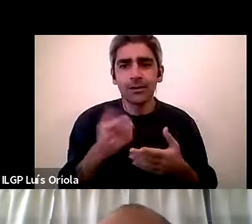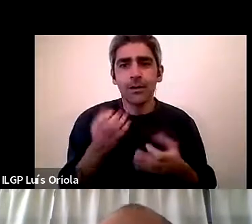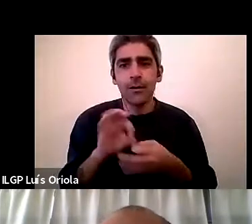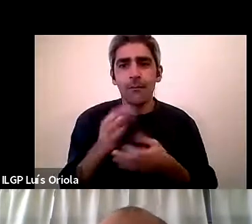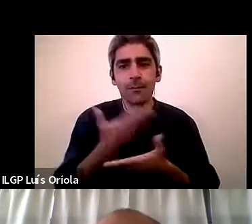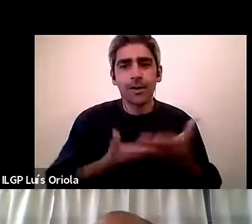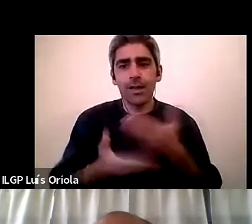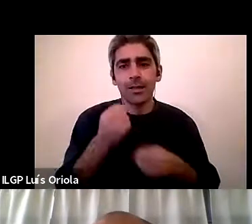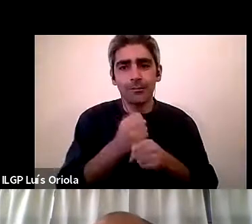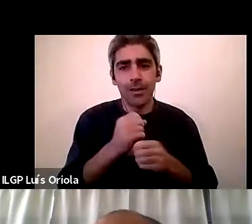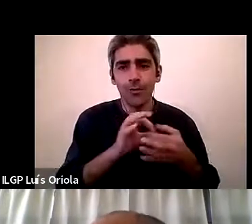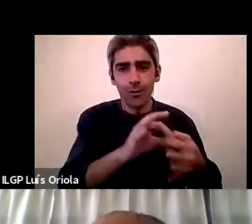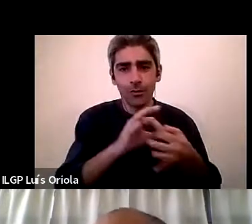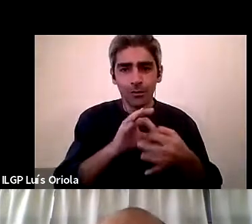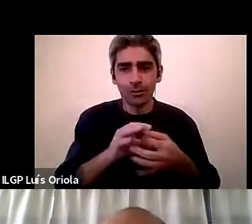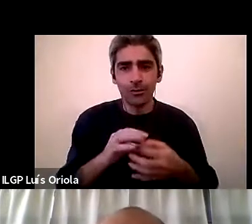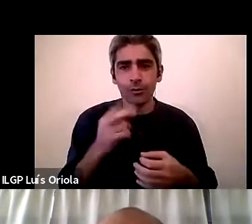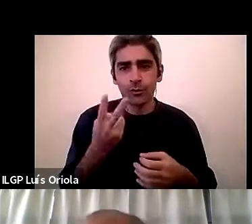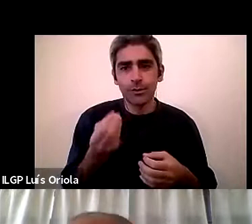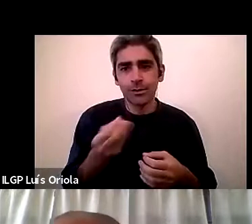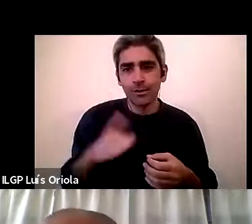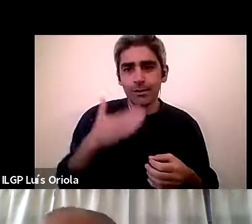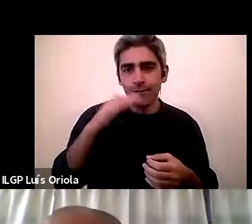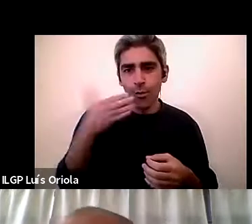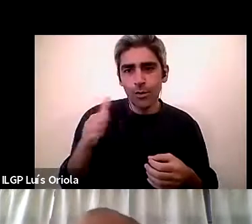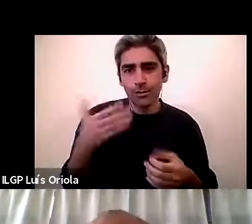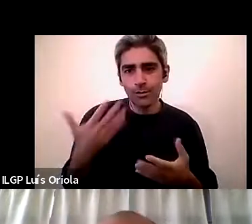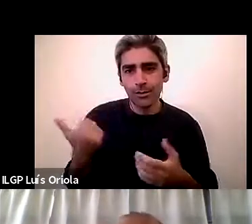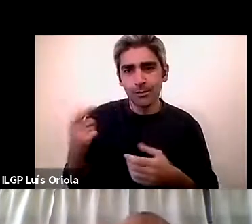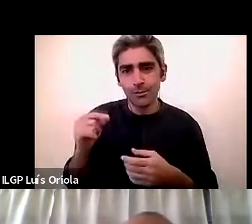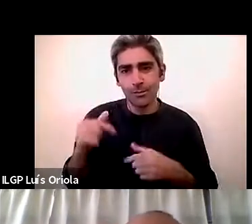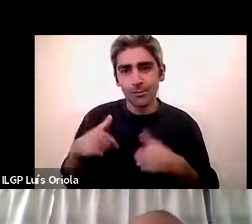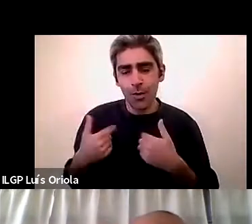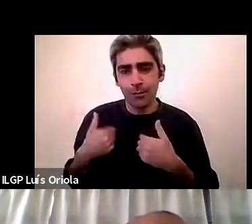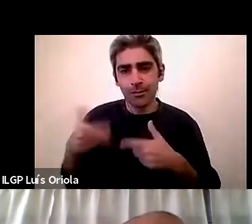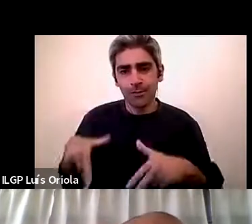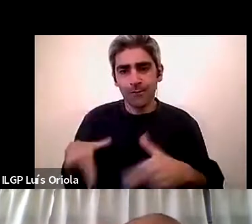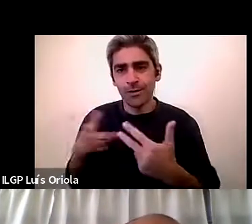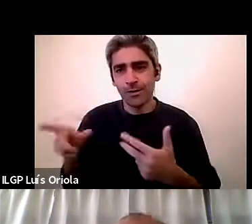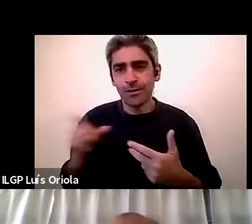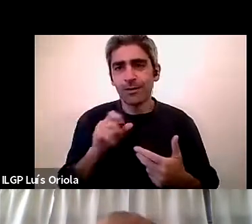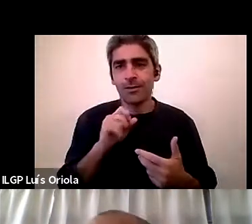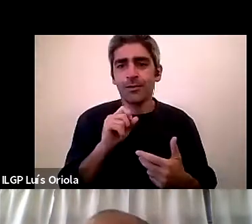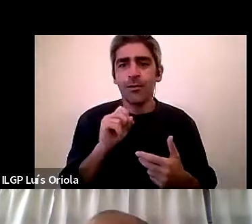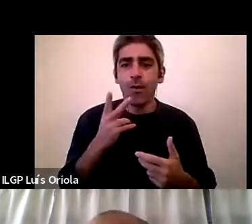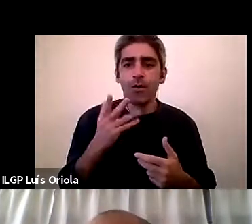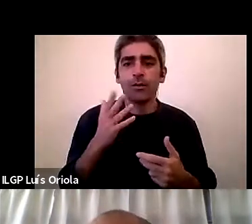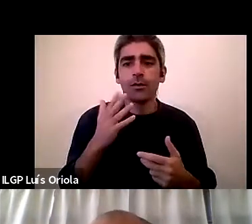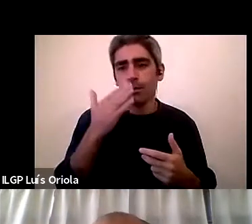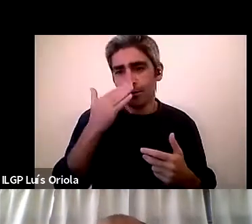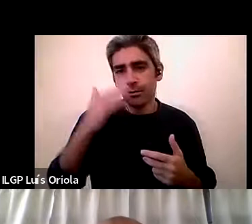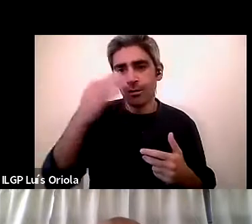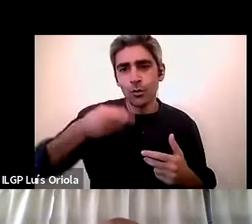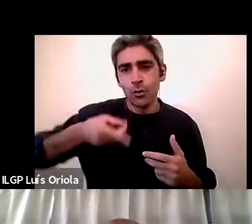trabalho colaborativo com 2 descendentes de 11 anos que estão neste momento também eles próprios numa videoconferência, ou com uma ascendente de